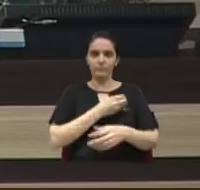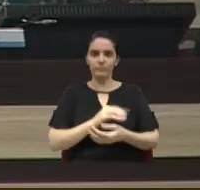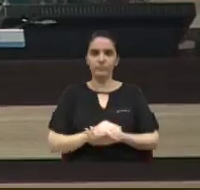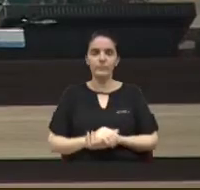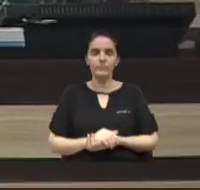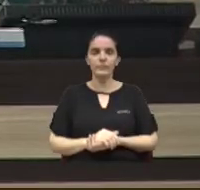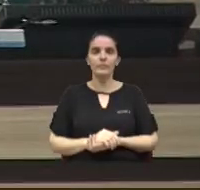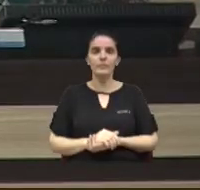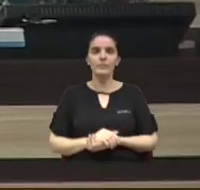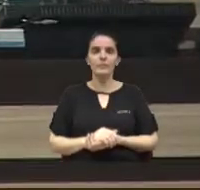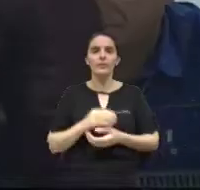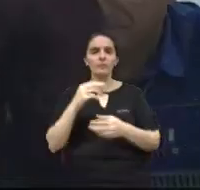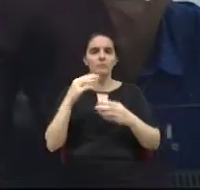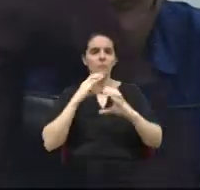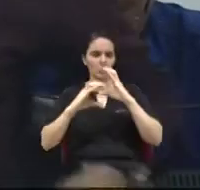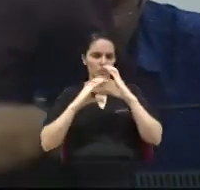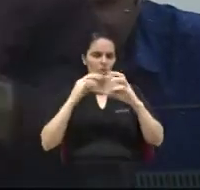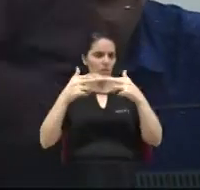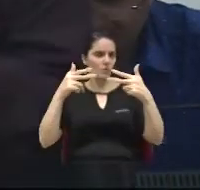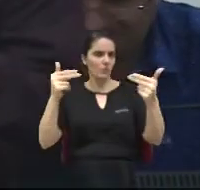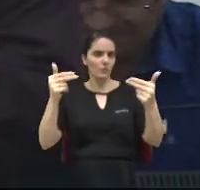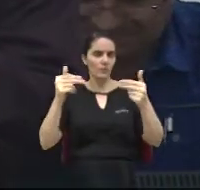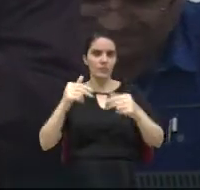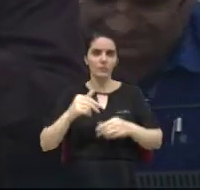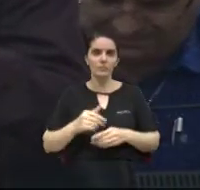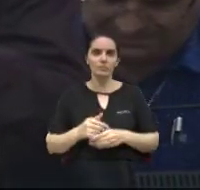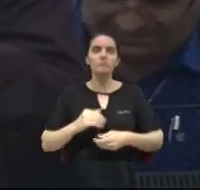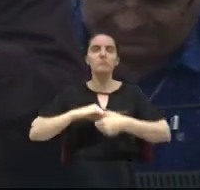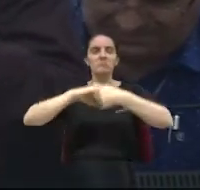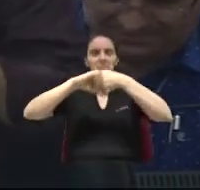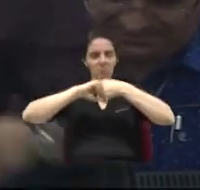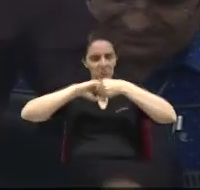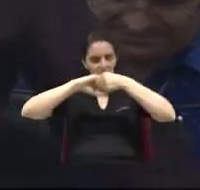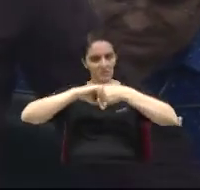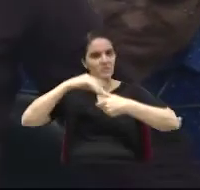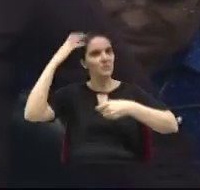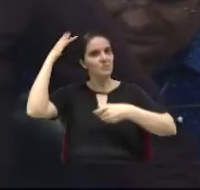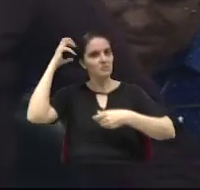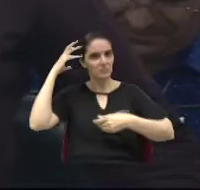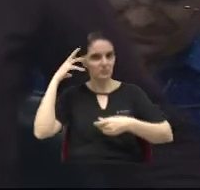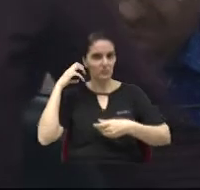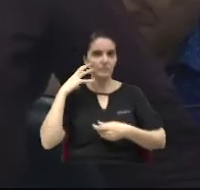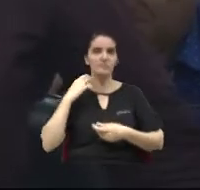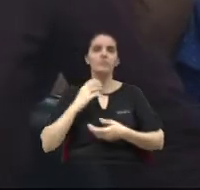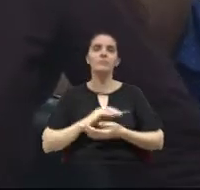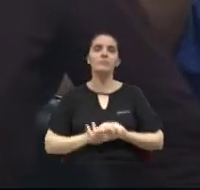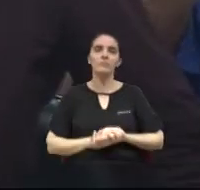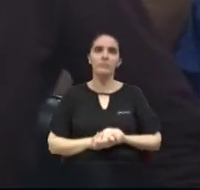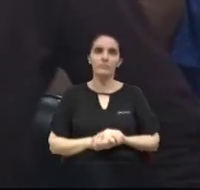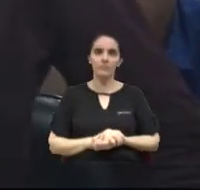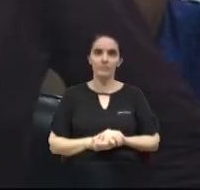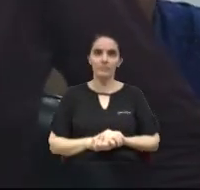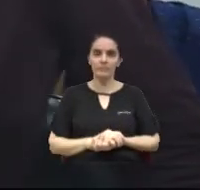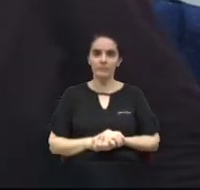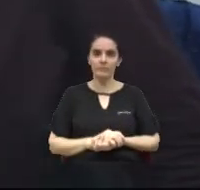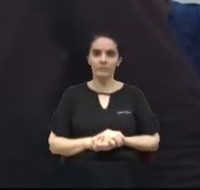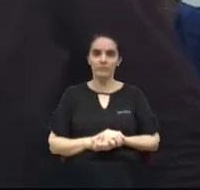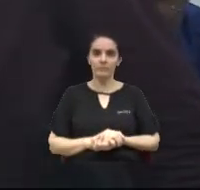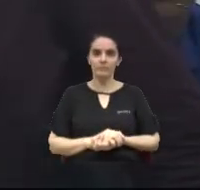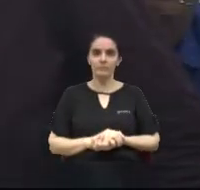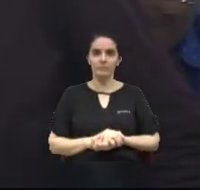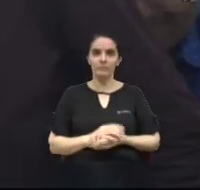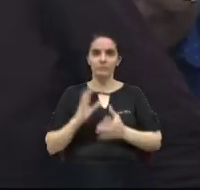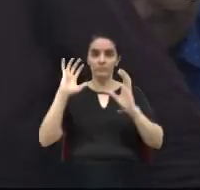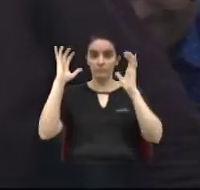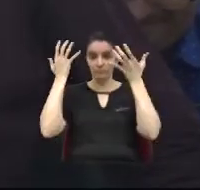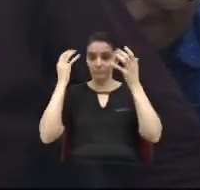ouve pelos meios de comunicação, me levanto para parabenizar a Lu por esse evento importante que